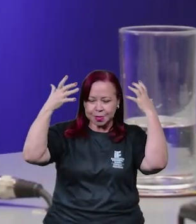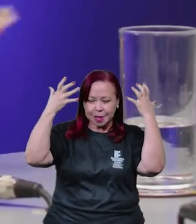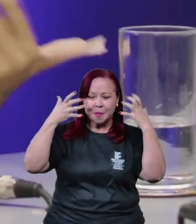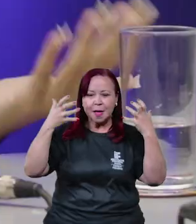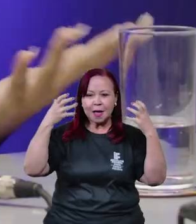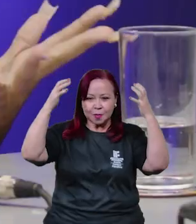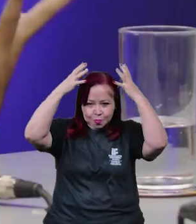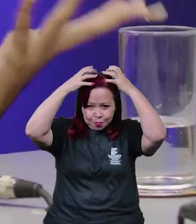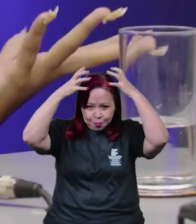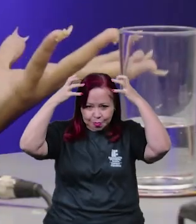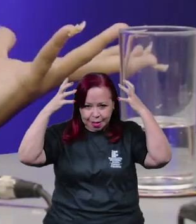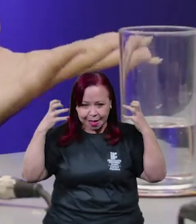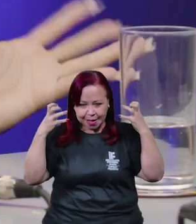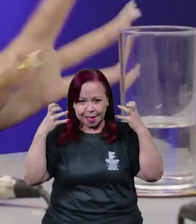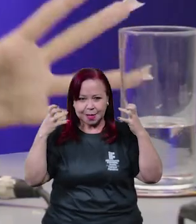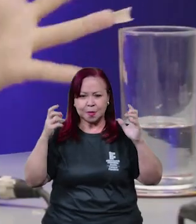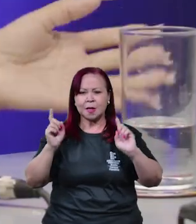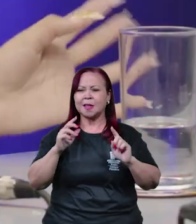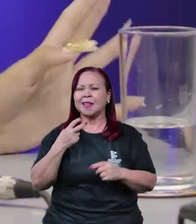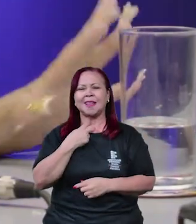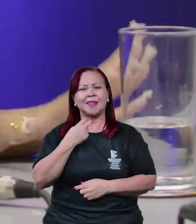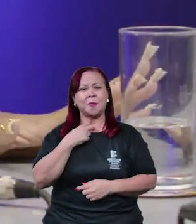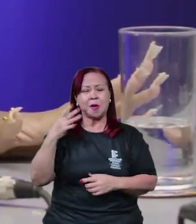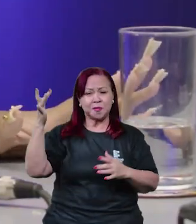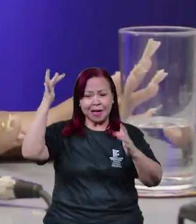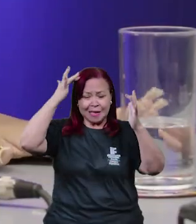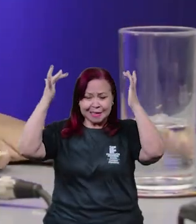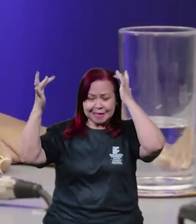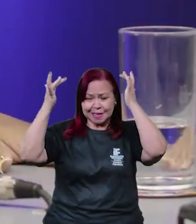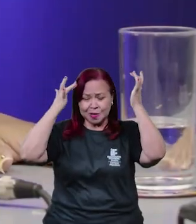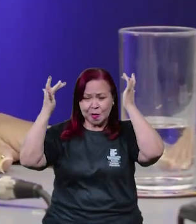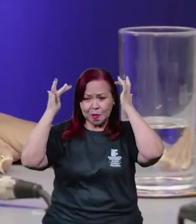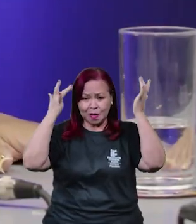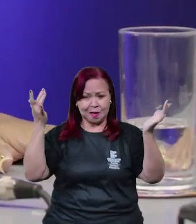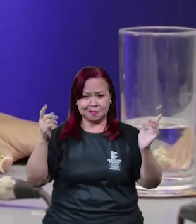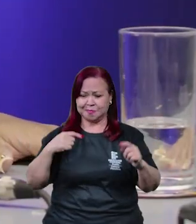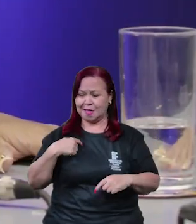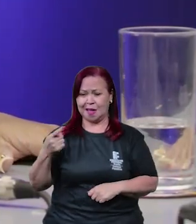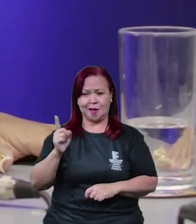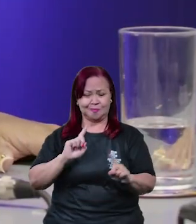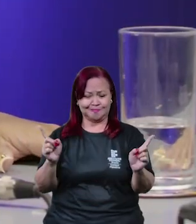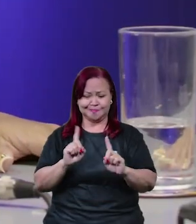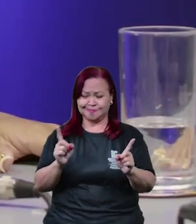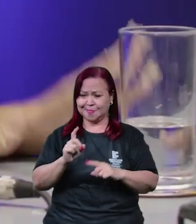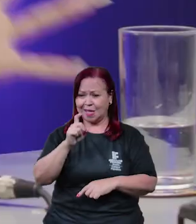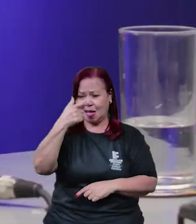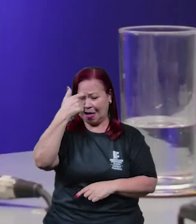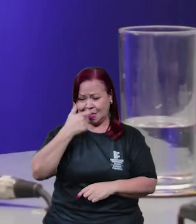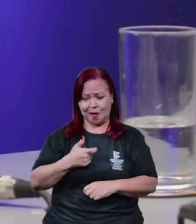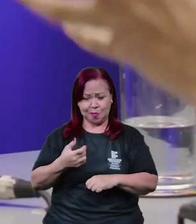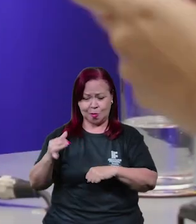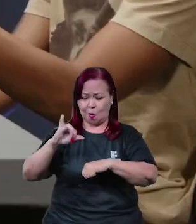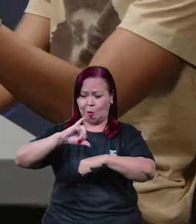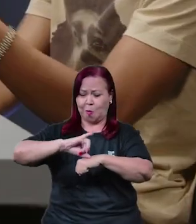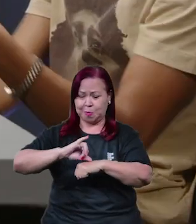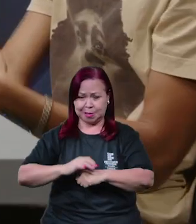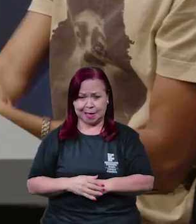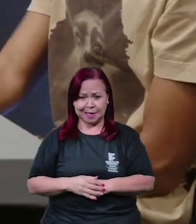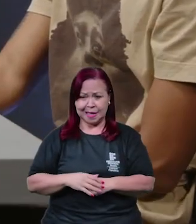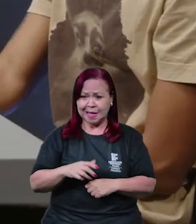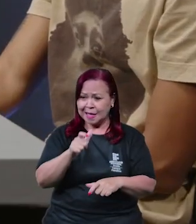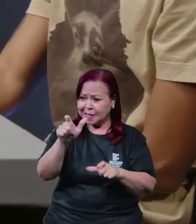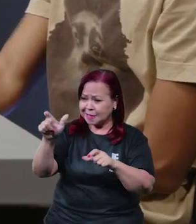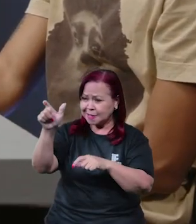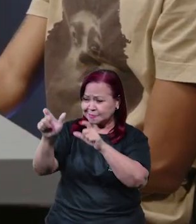aqui de objeto pra você. Sim. Quantas vezes a gente não vai num rolê e, sei lá, as pessoas só, que cabelo lindo. Eu Já vai posso pegando, tocar. né?